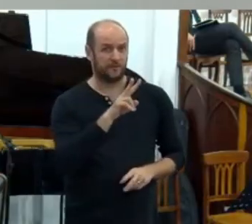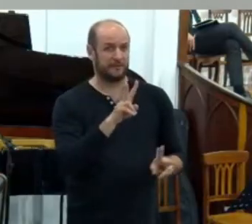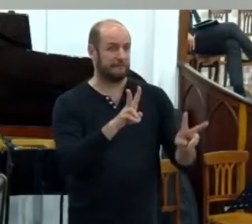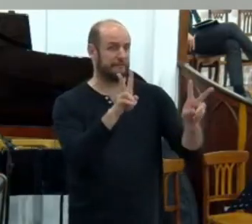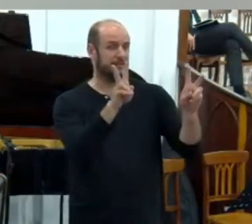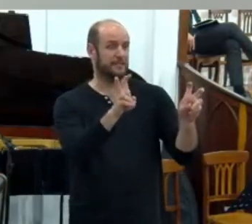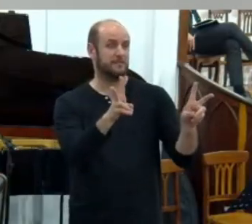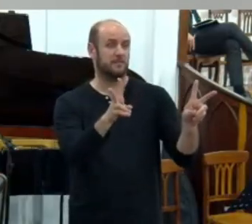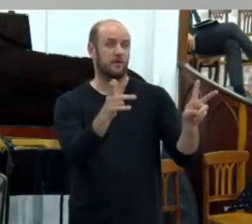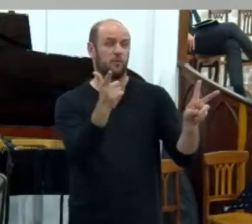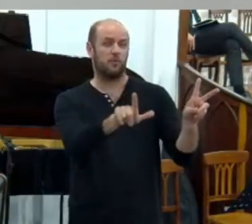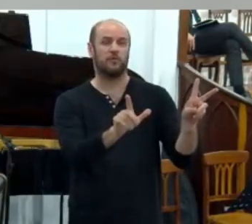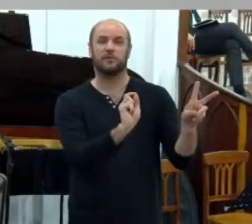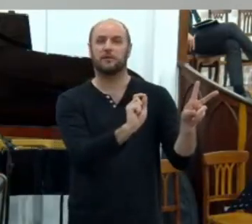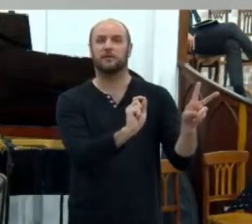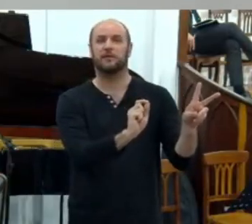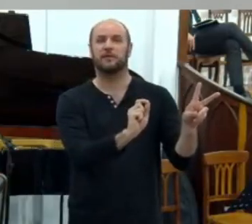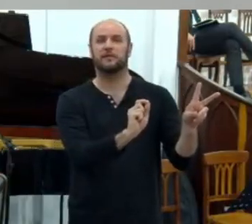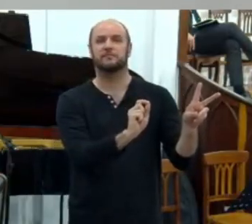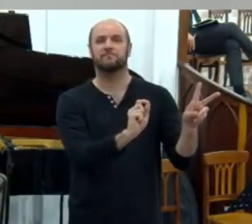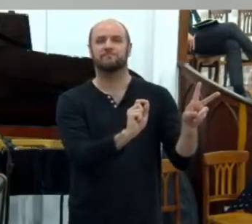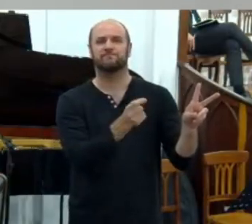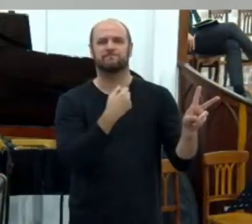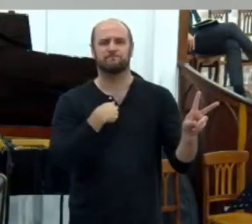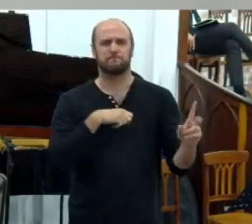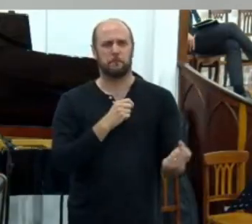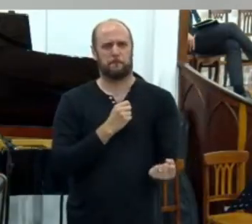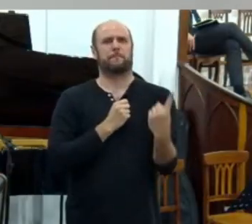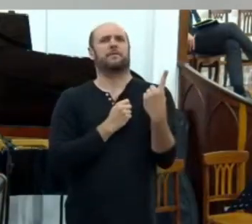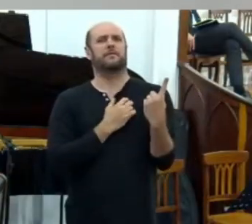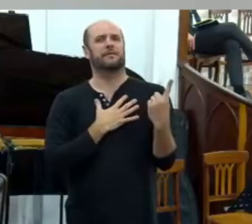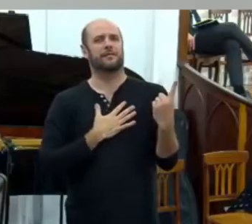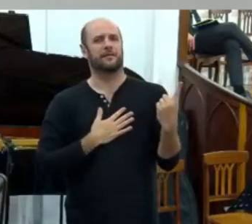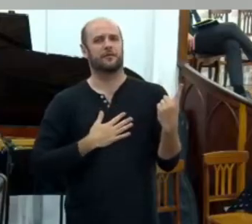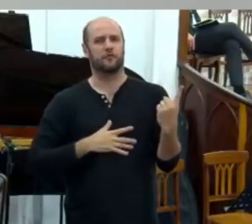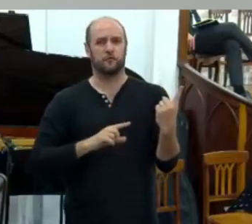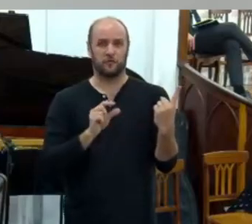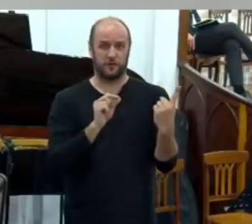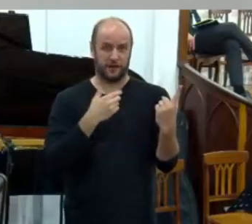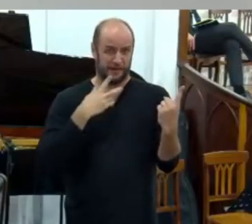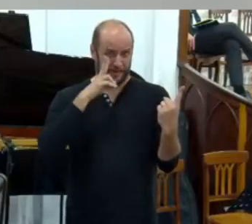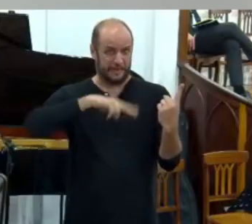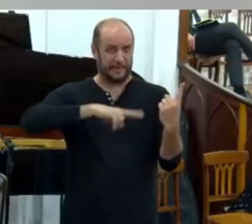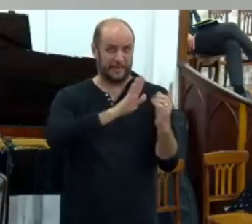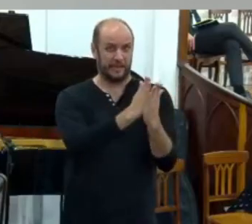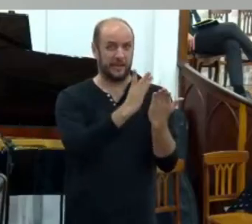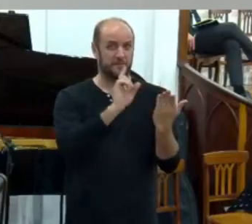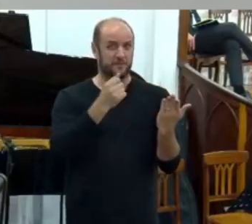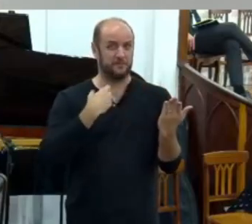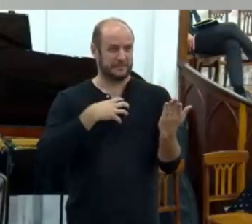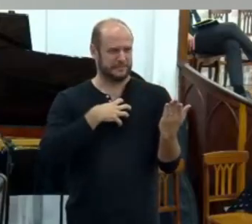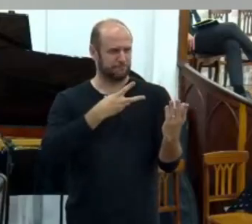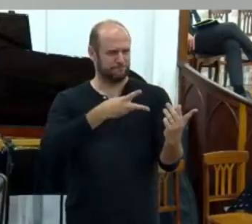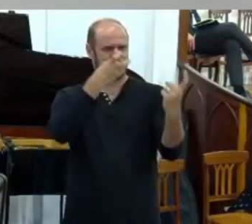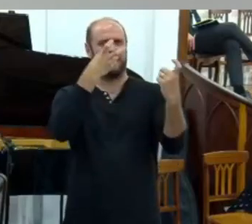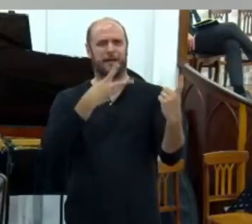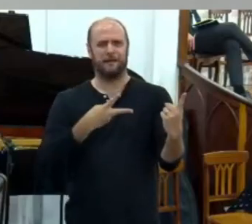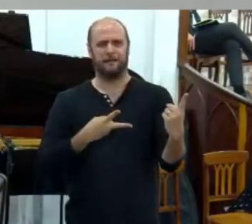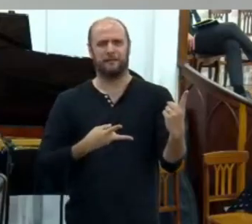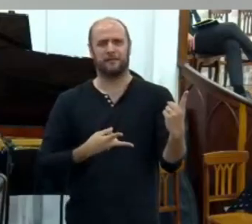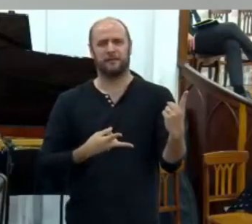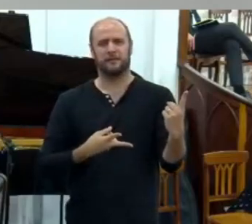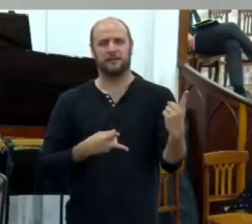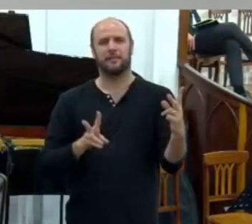tema que salta diante de nós, a partir do texto que está diante de nós.